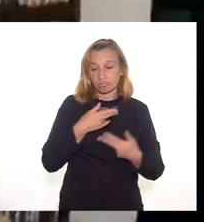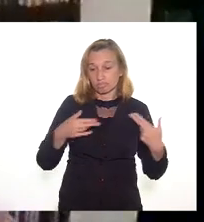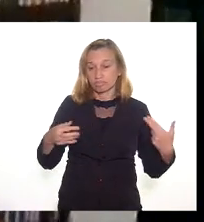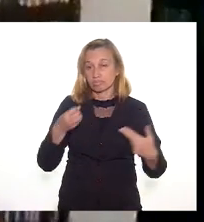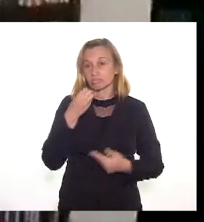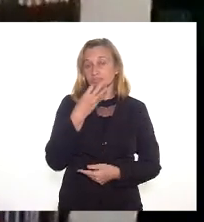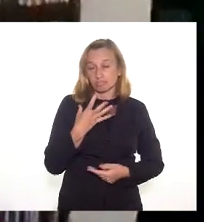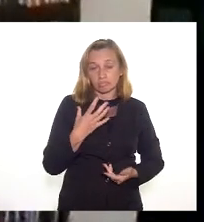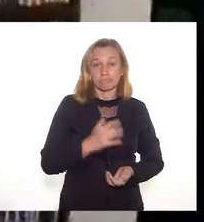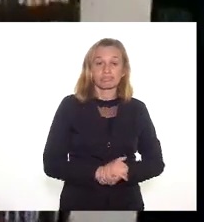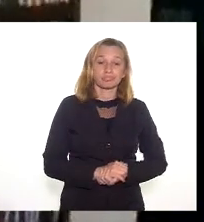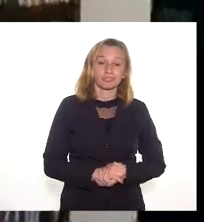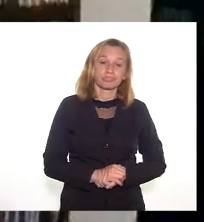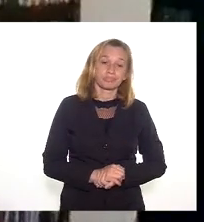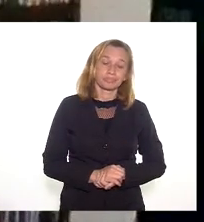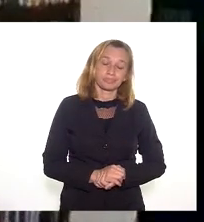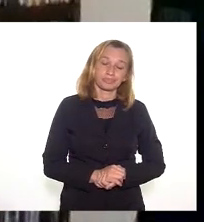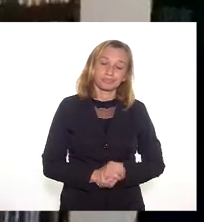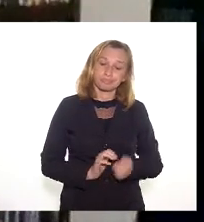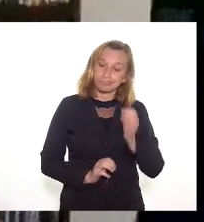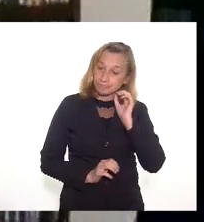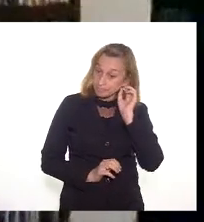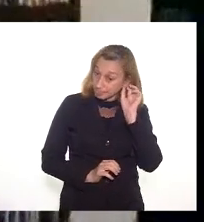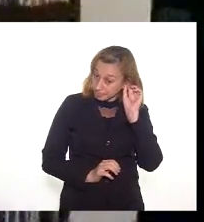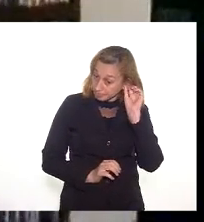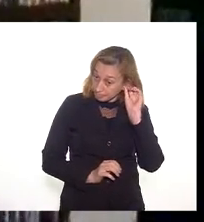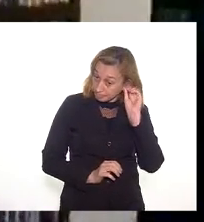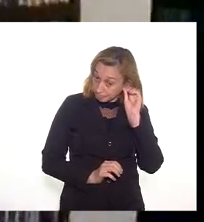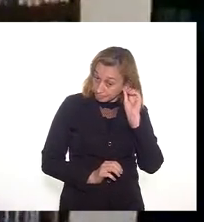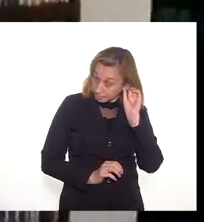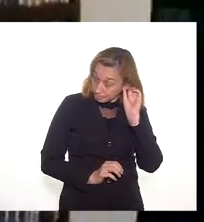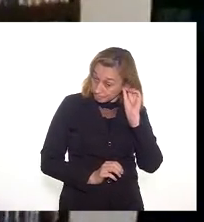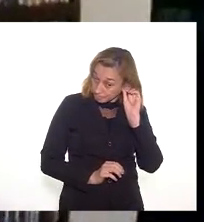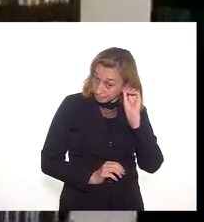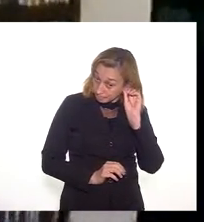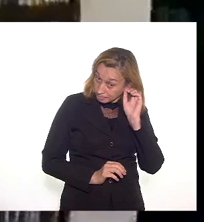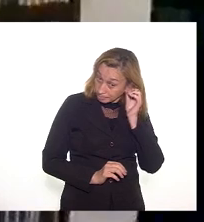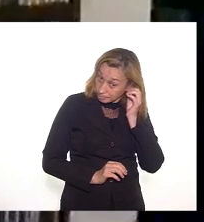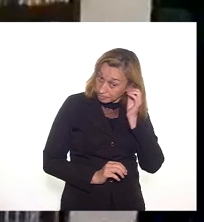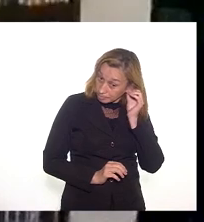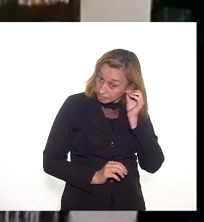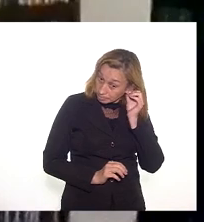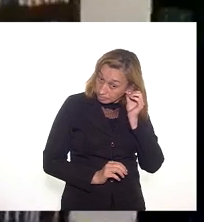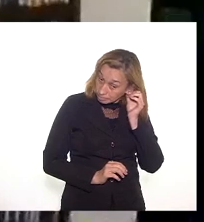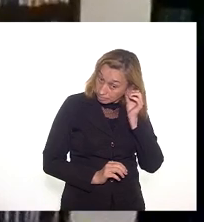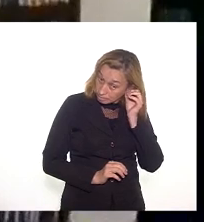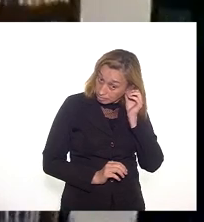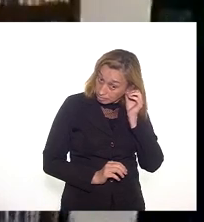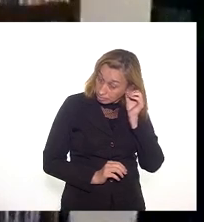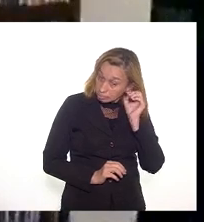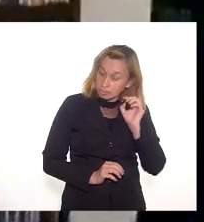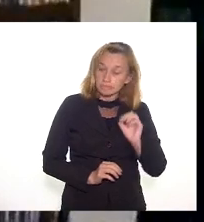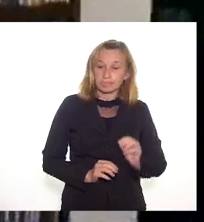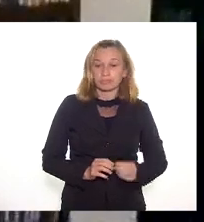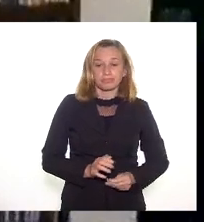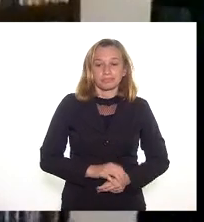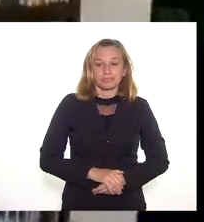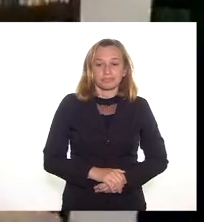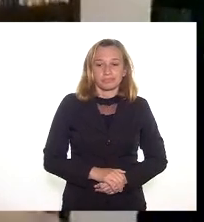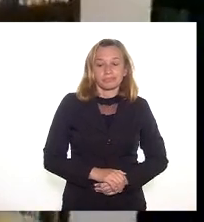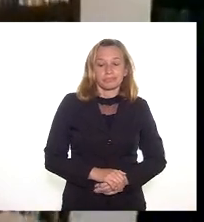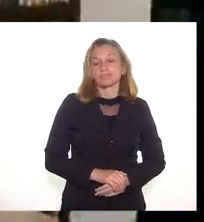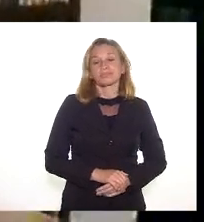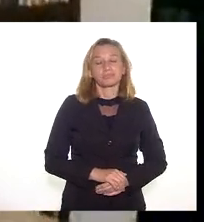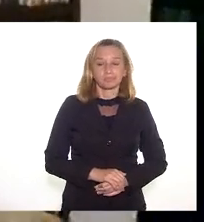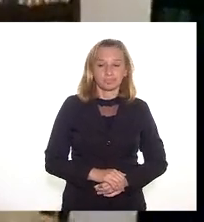e não é assim que possa existir uma melhoria na